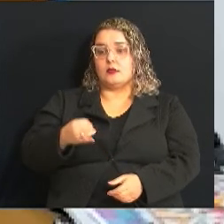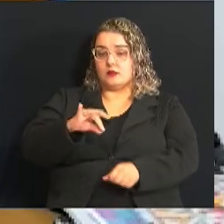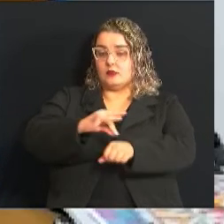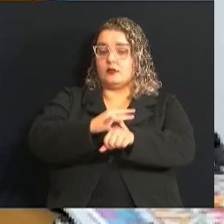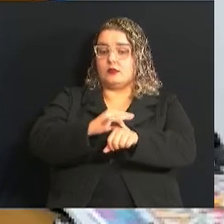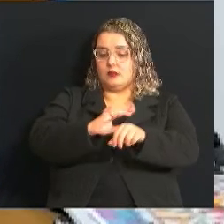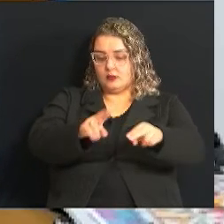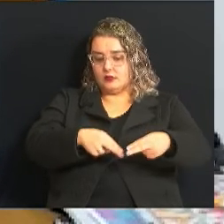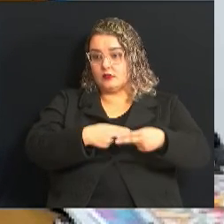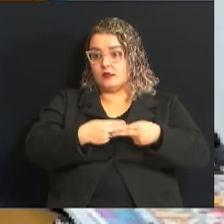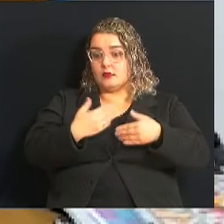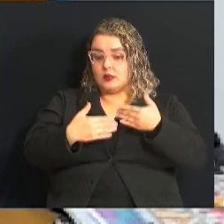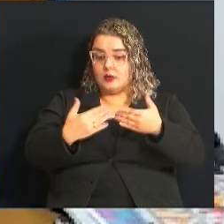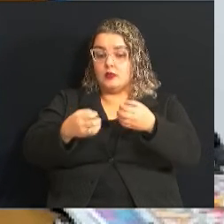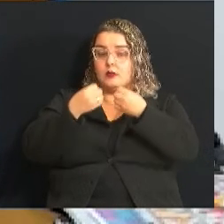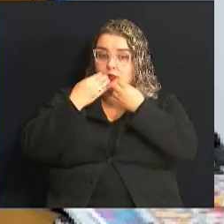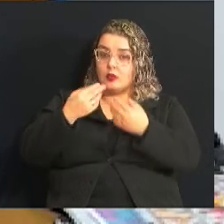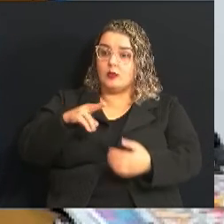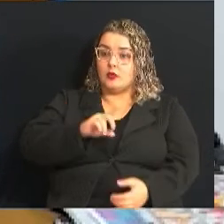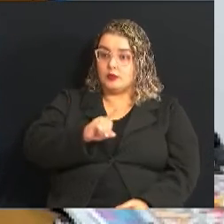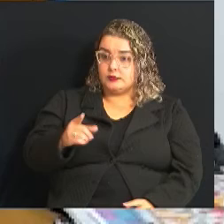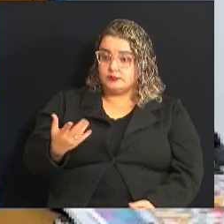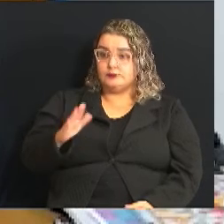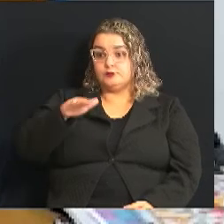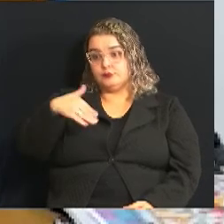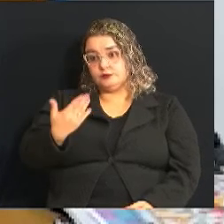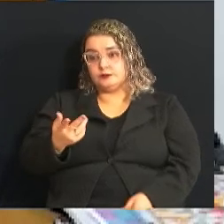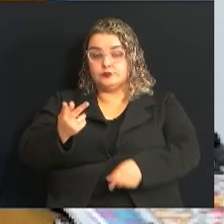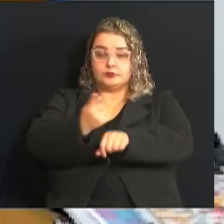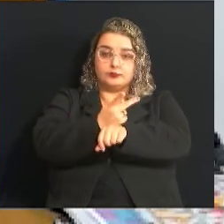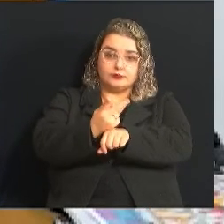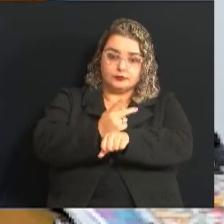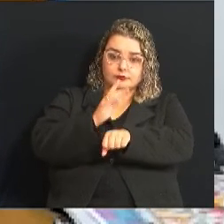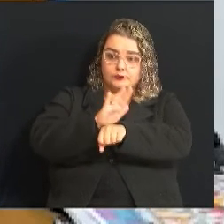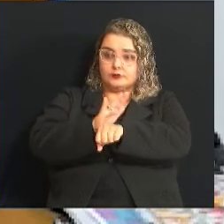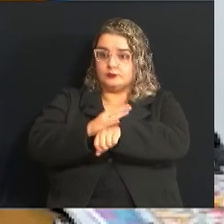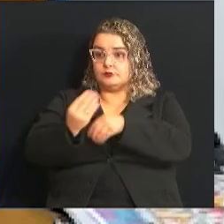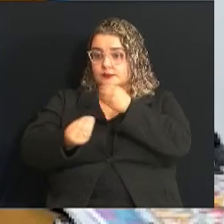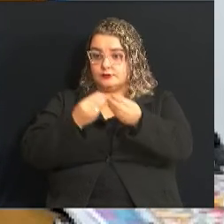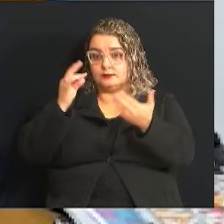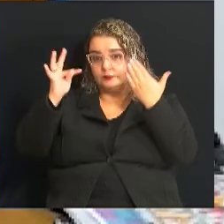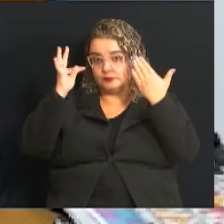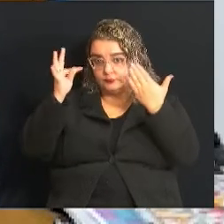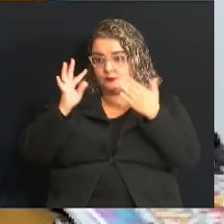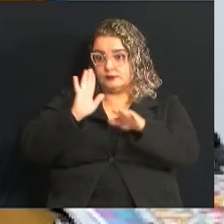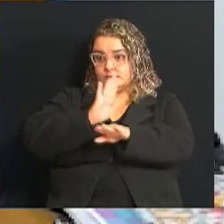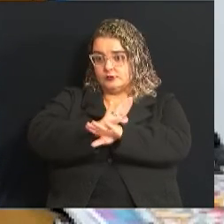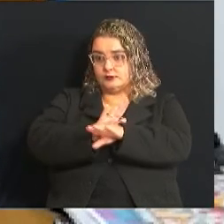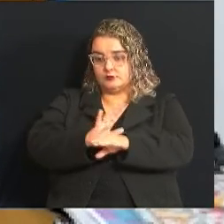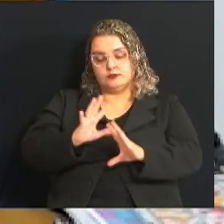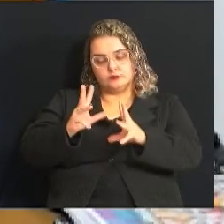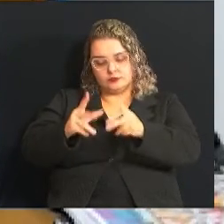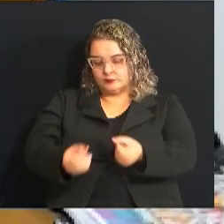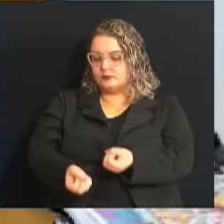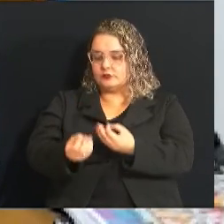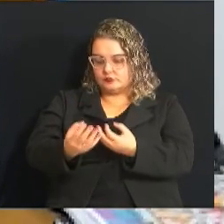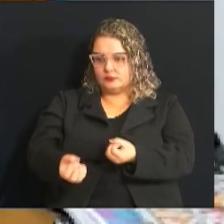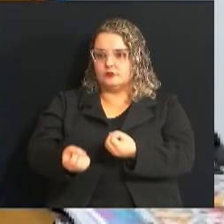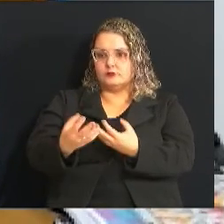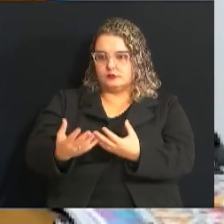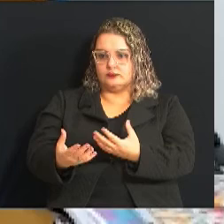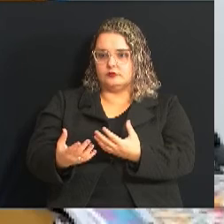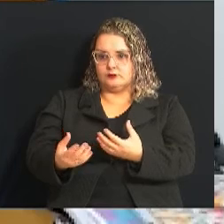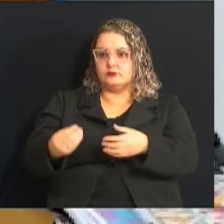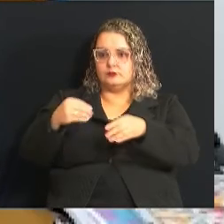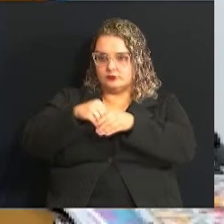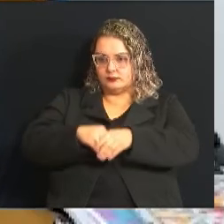processo saudável ou não, quando procurar ajuda, como que a terapia pode ajudar. Então, lá tem todas as informações, que está aqui dentro,